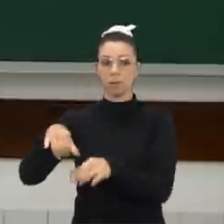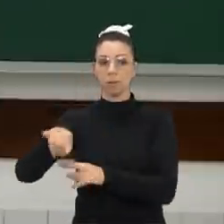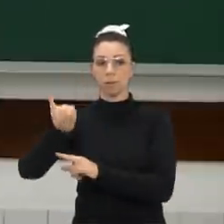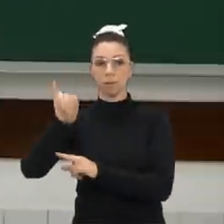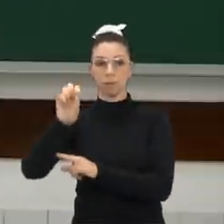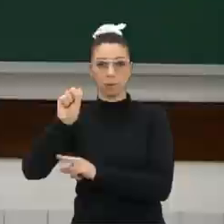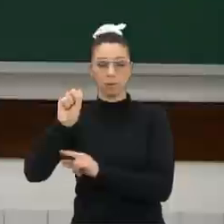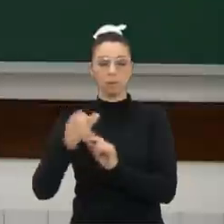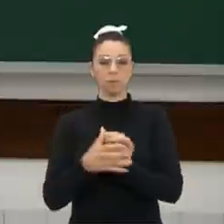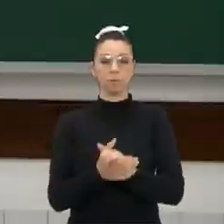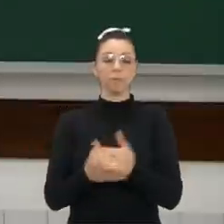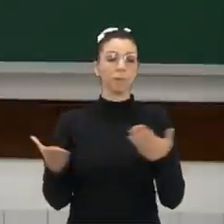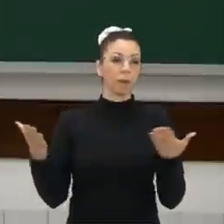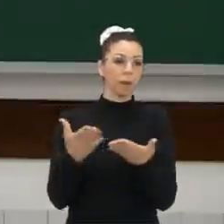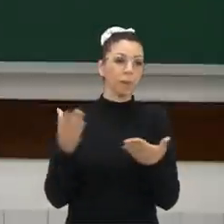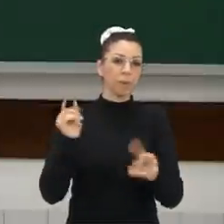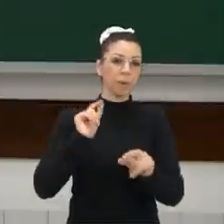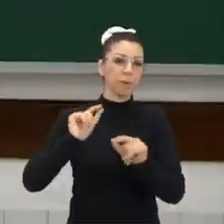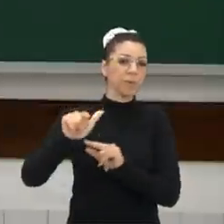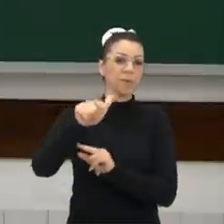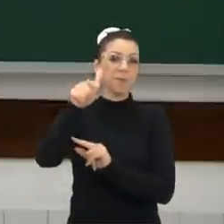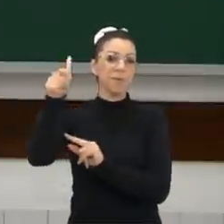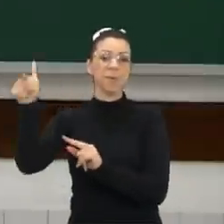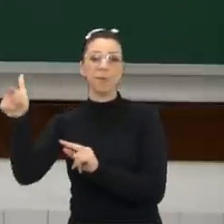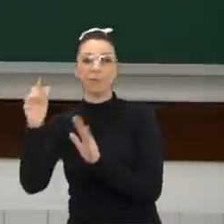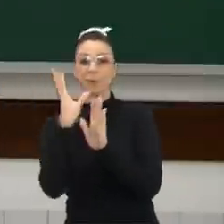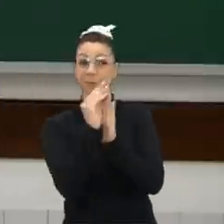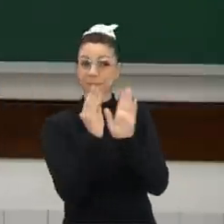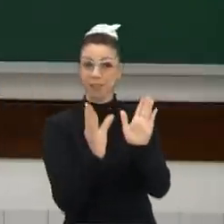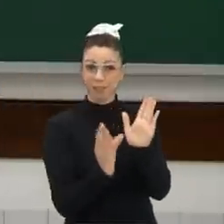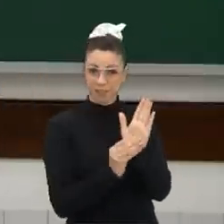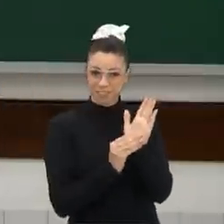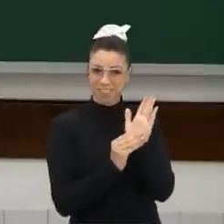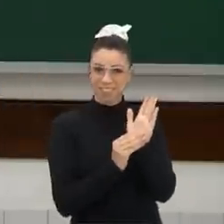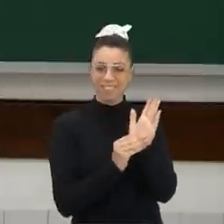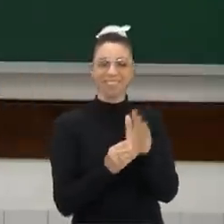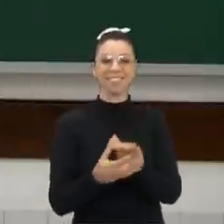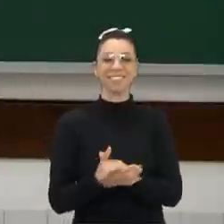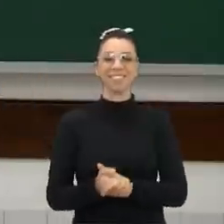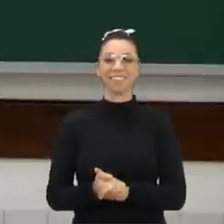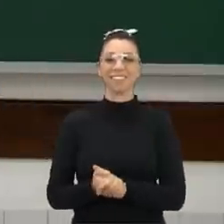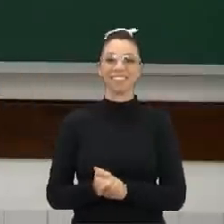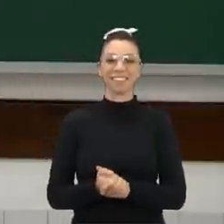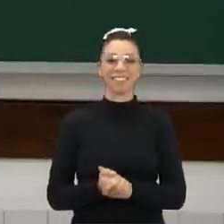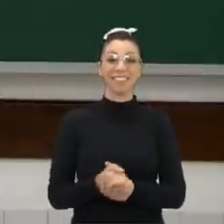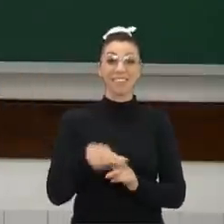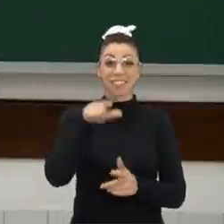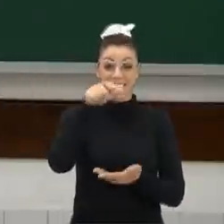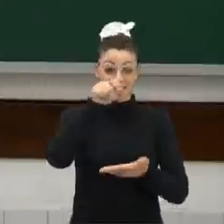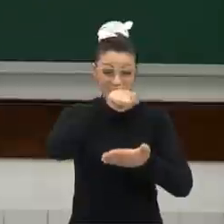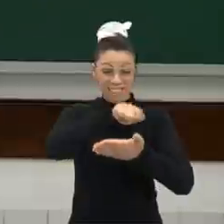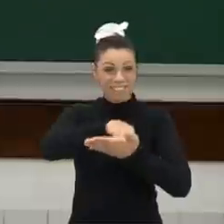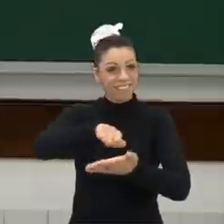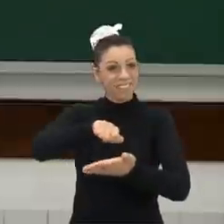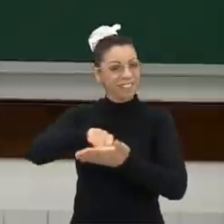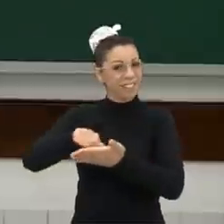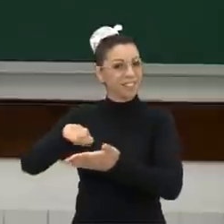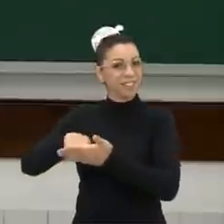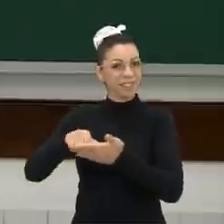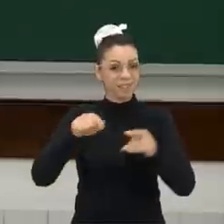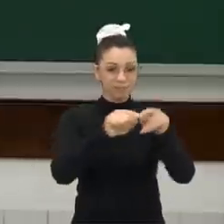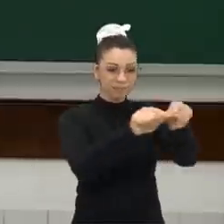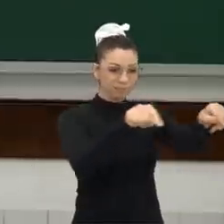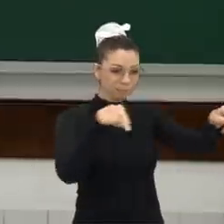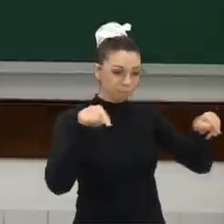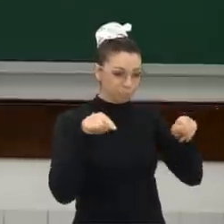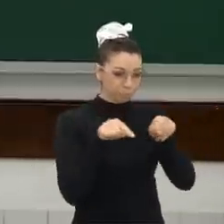nós vamos relembrar mais um conteúdo. Olha lá, vocês vão escrever as partes